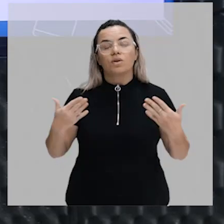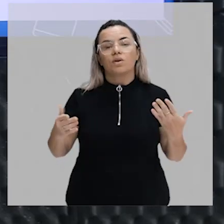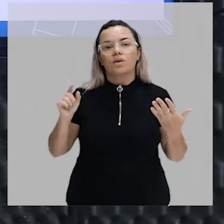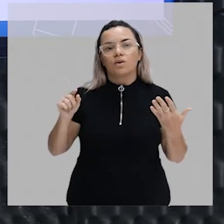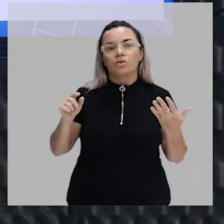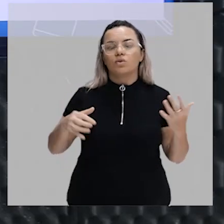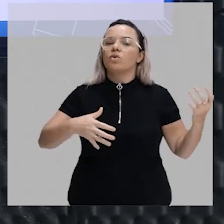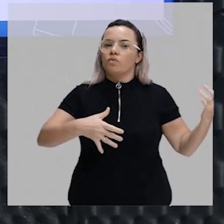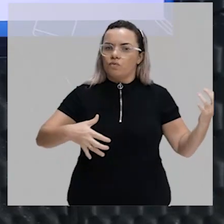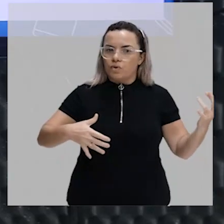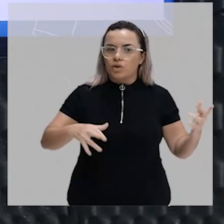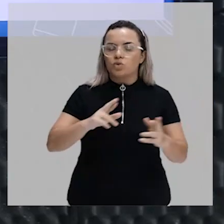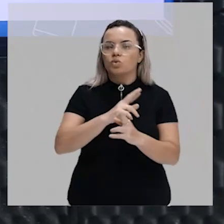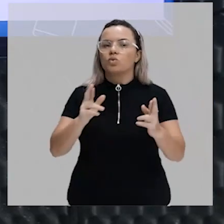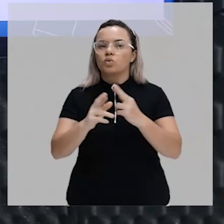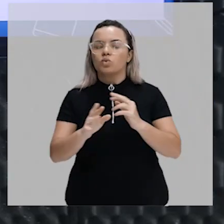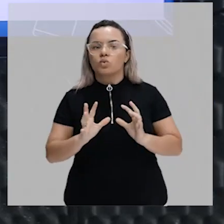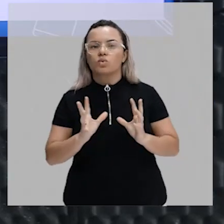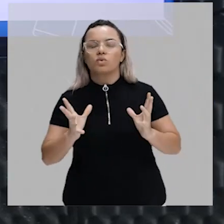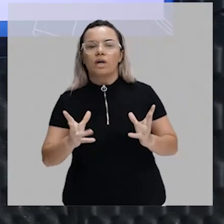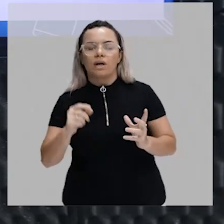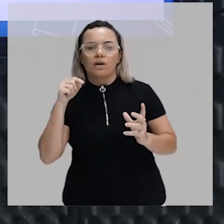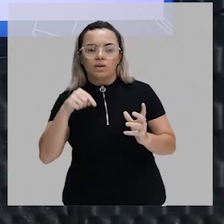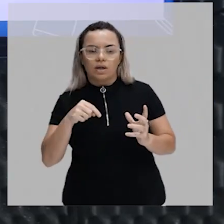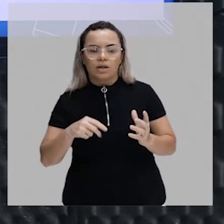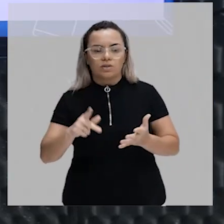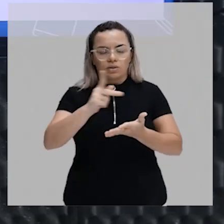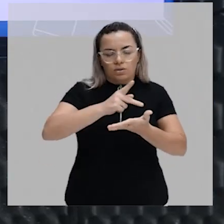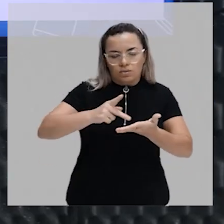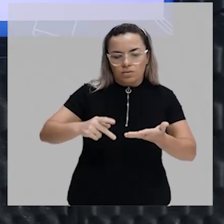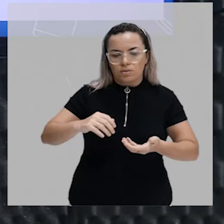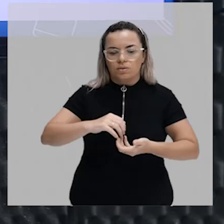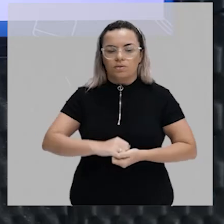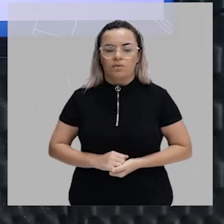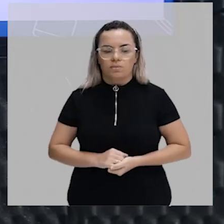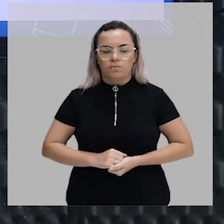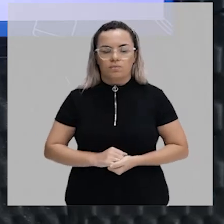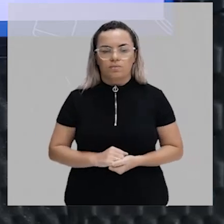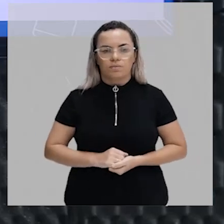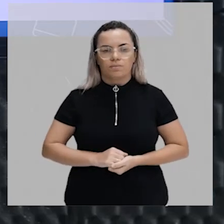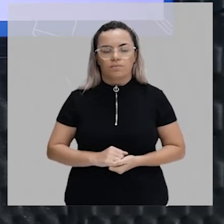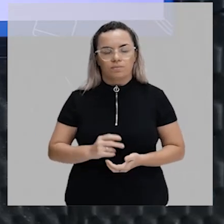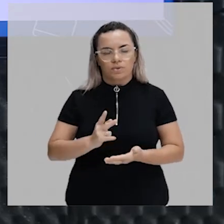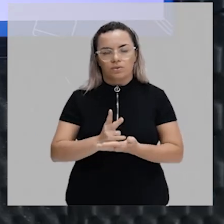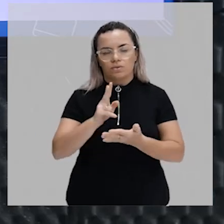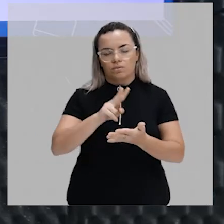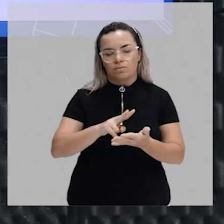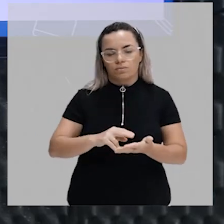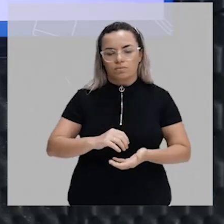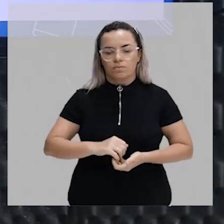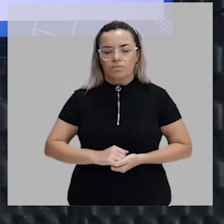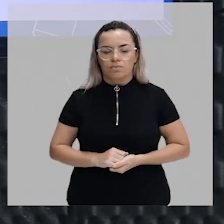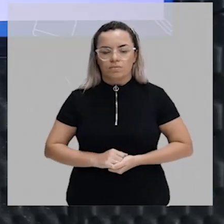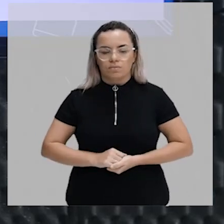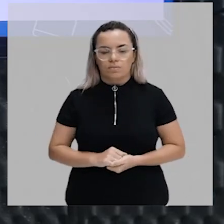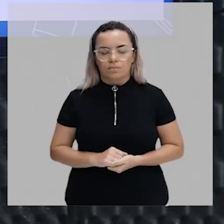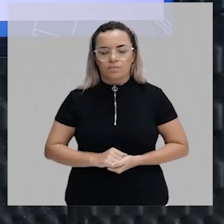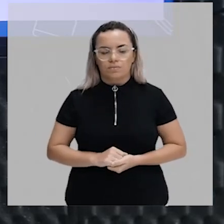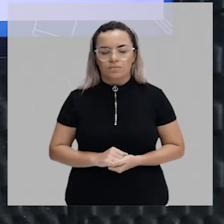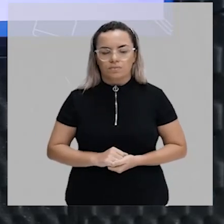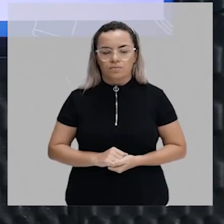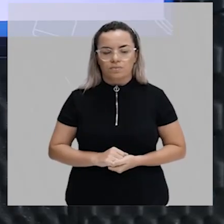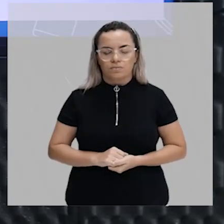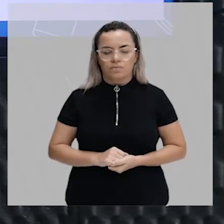Dos violões. Anseio dos momentos mais saudosos. Quando lá choram na deserta rua as cordas vivas